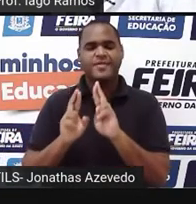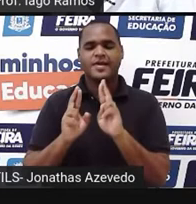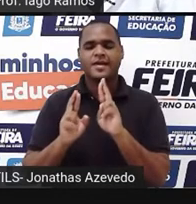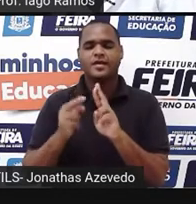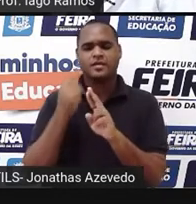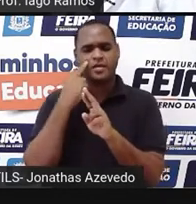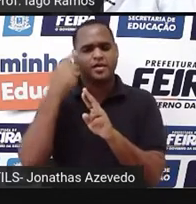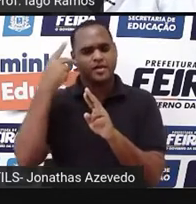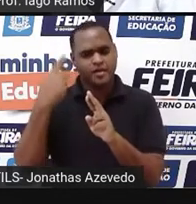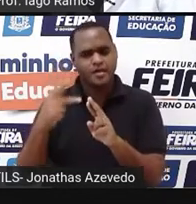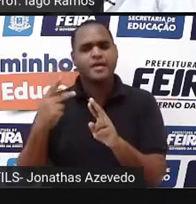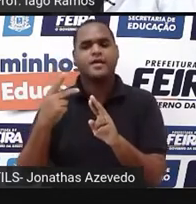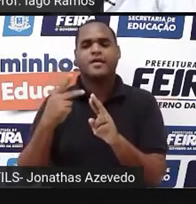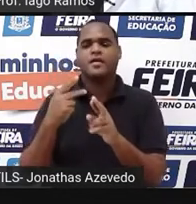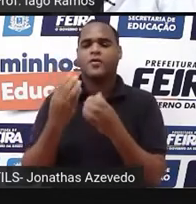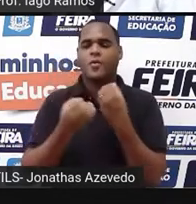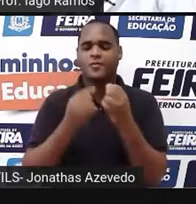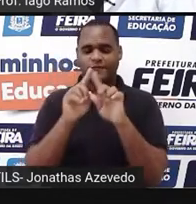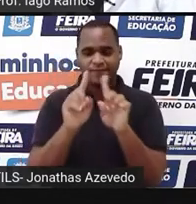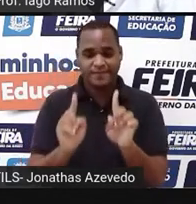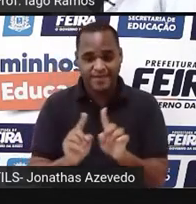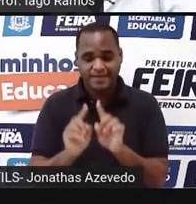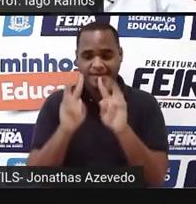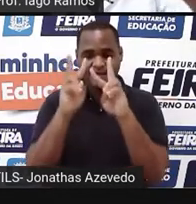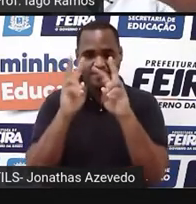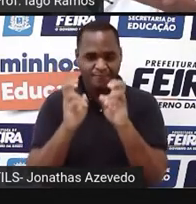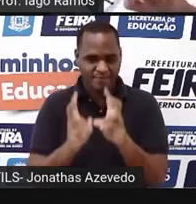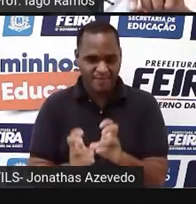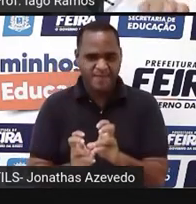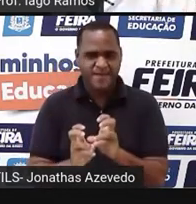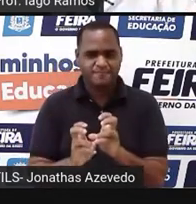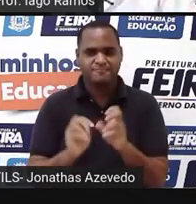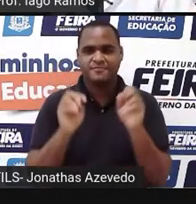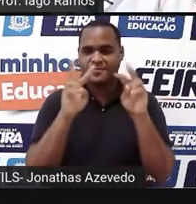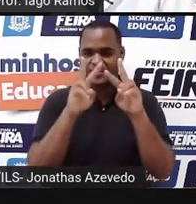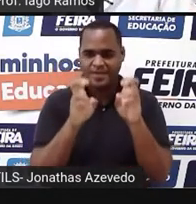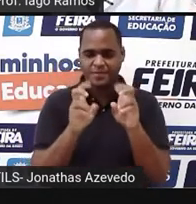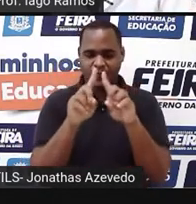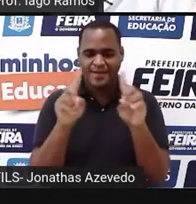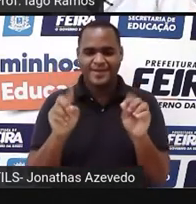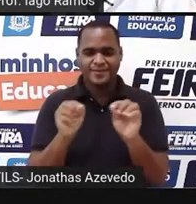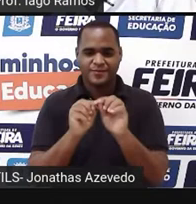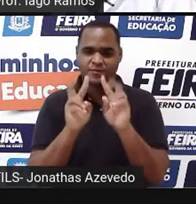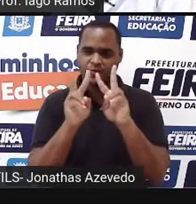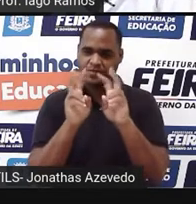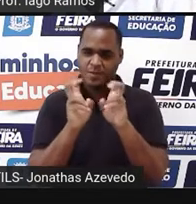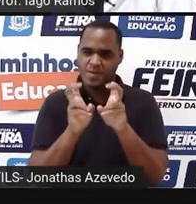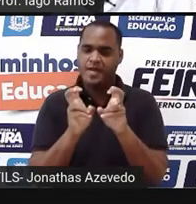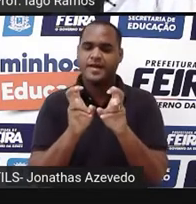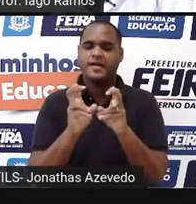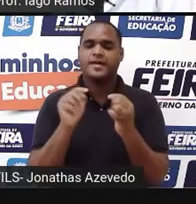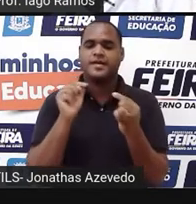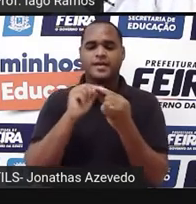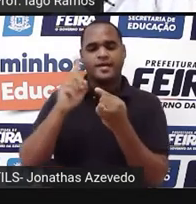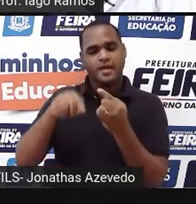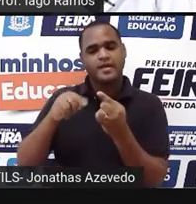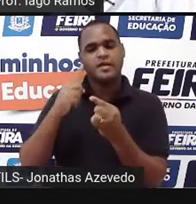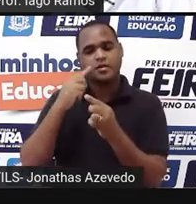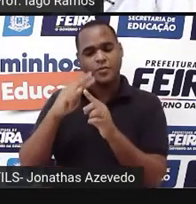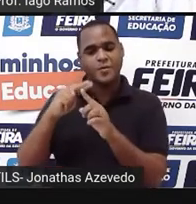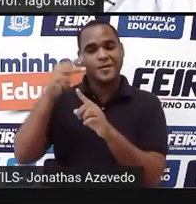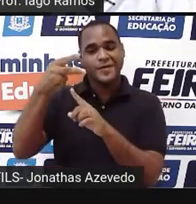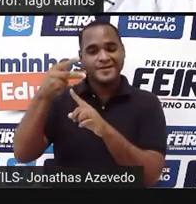no coeficiente quadrático, né? Aliás, no termo quadrático, que é o termo que está elevado a 2,